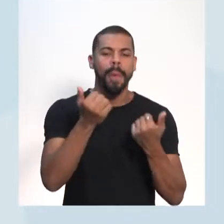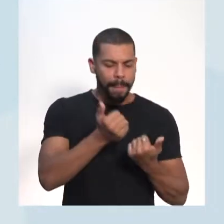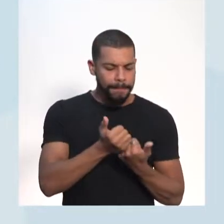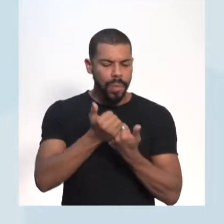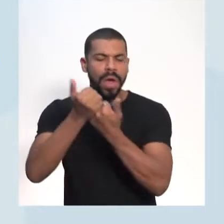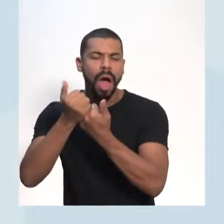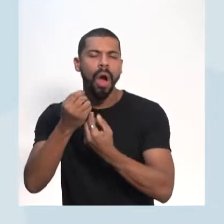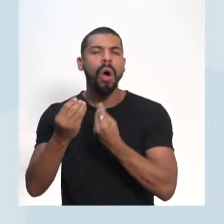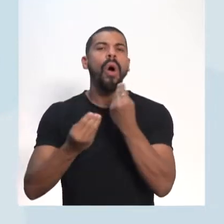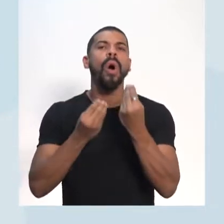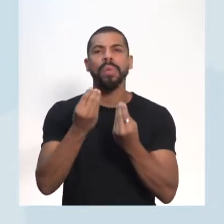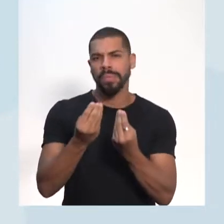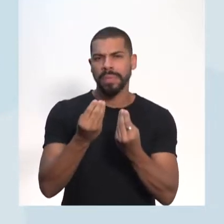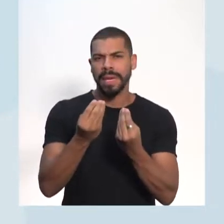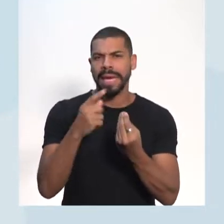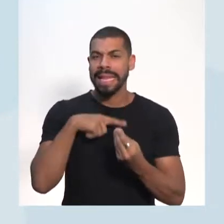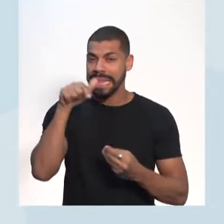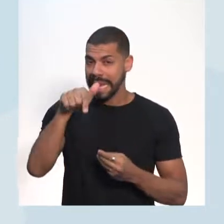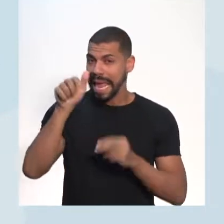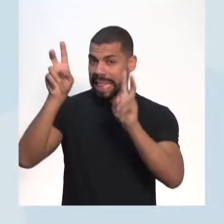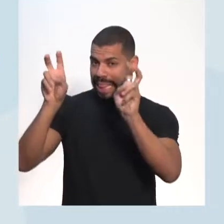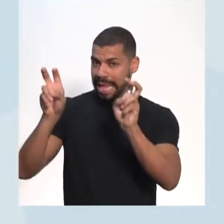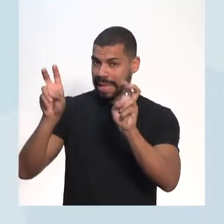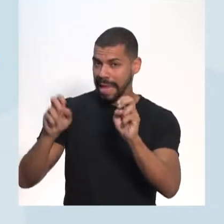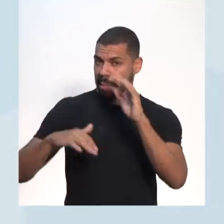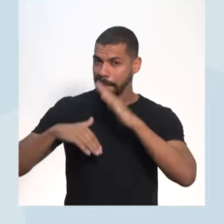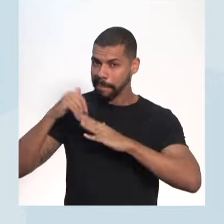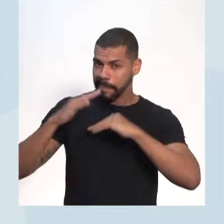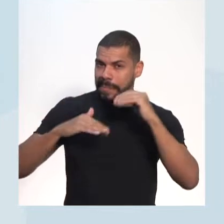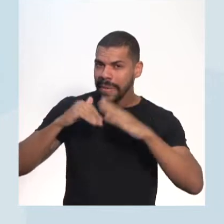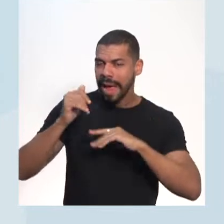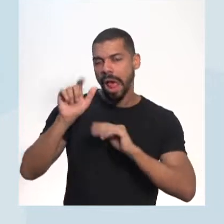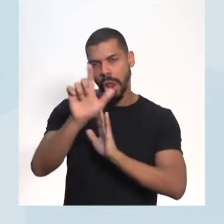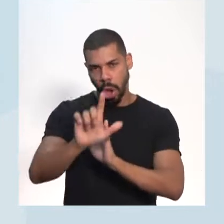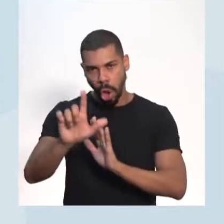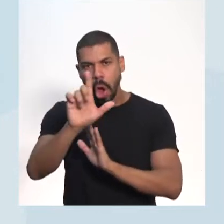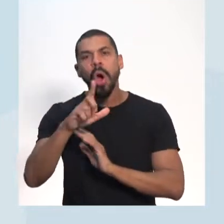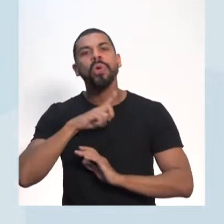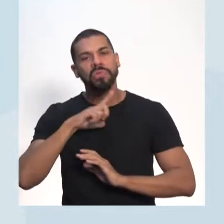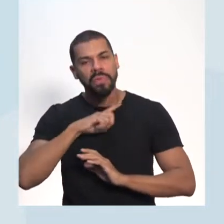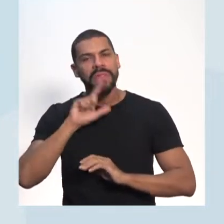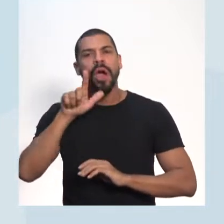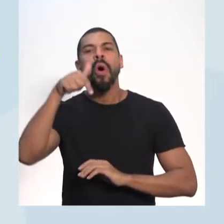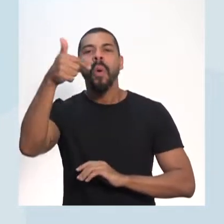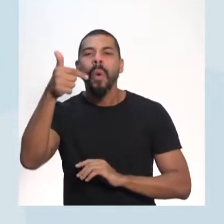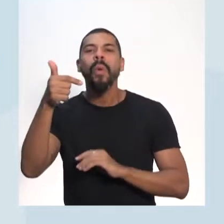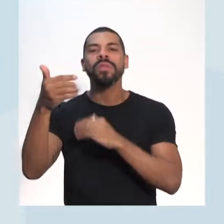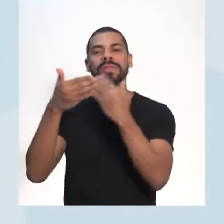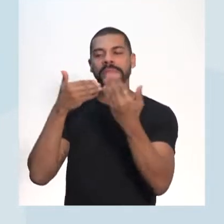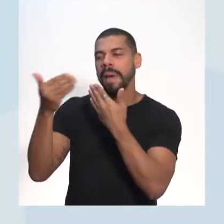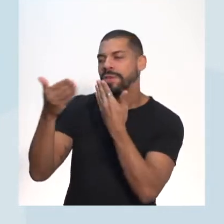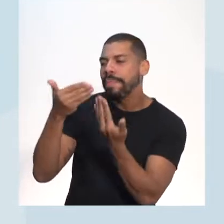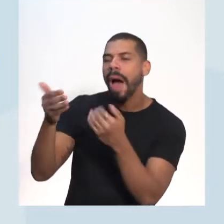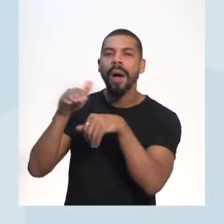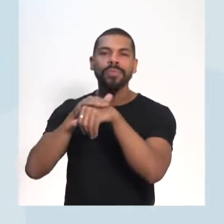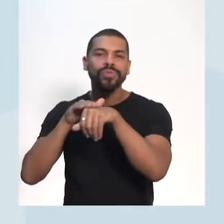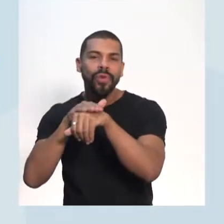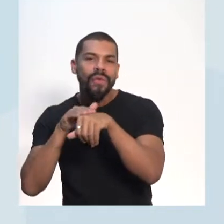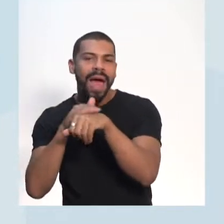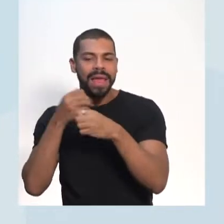desenvolvimento dessas pautas formativas, claro que nós teremos outras conversas, outros momentos de